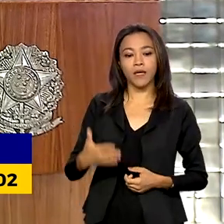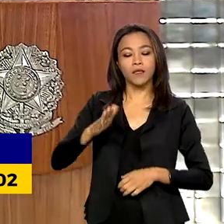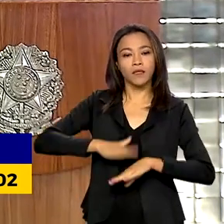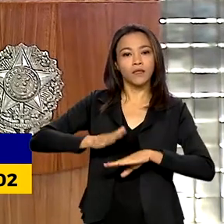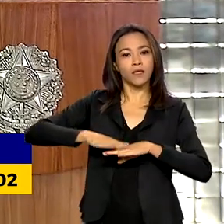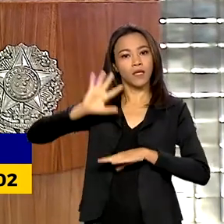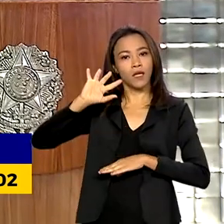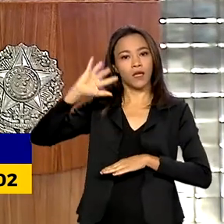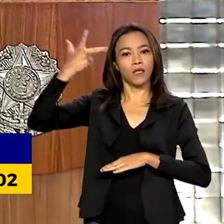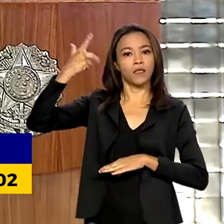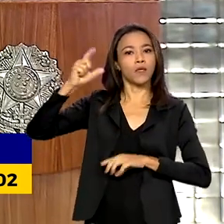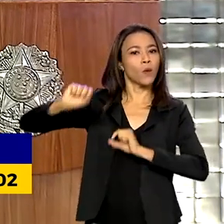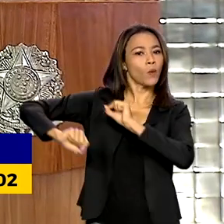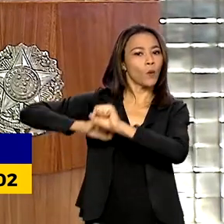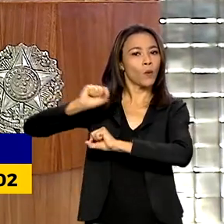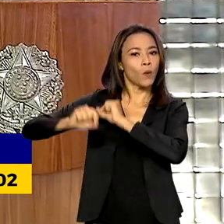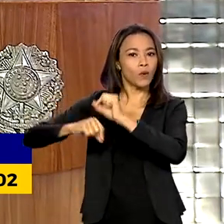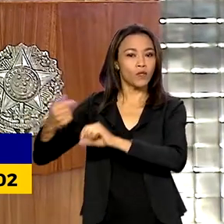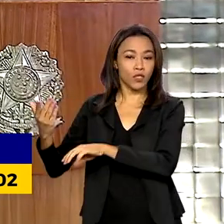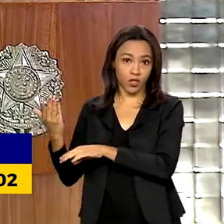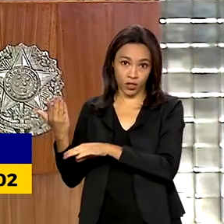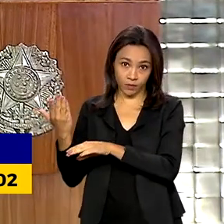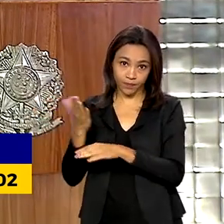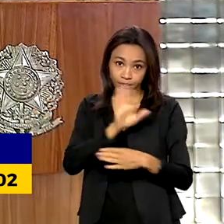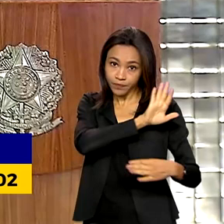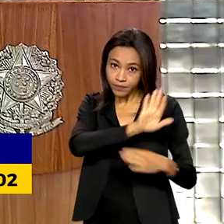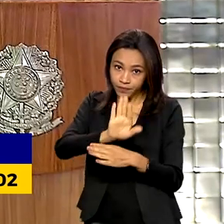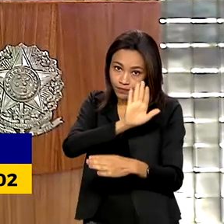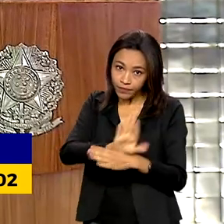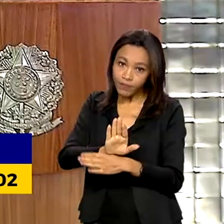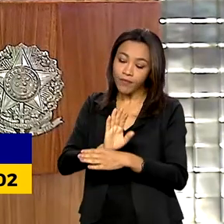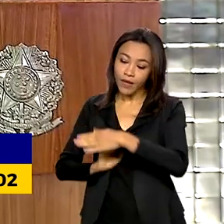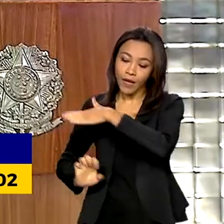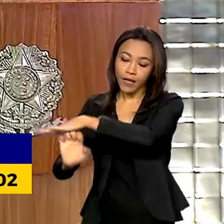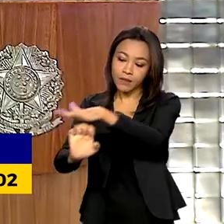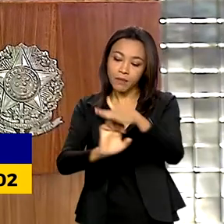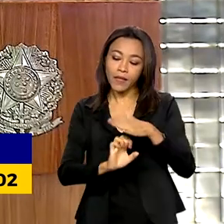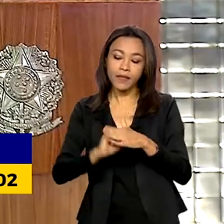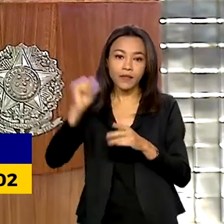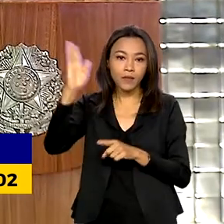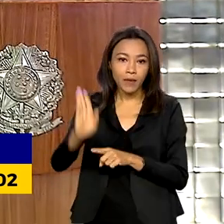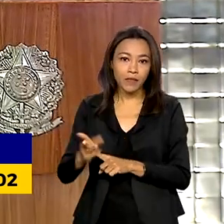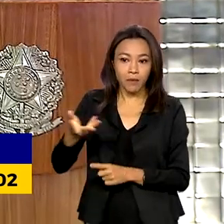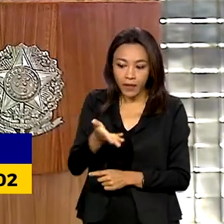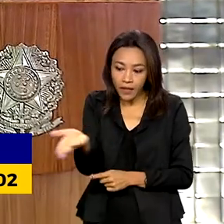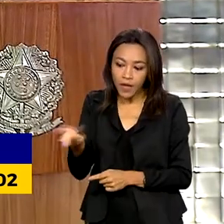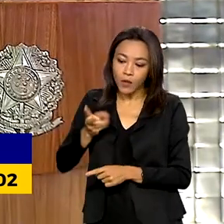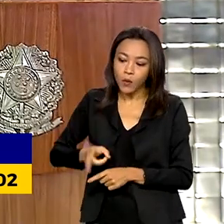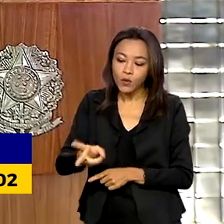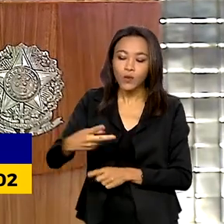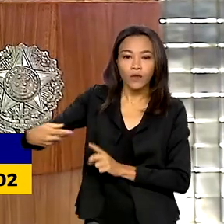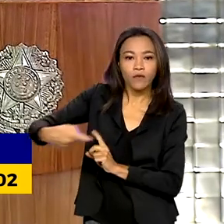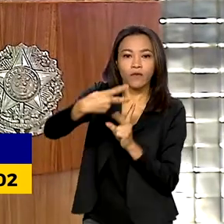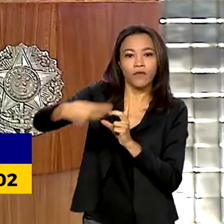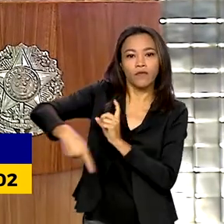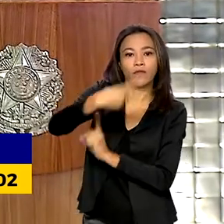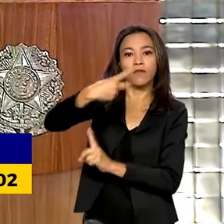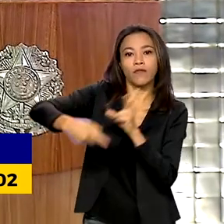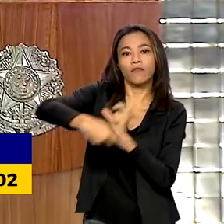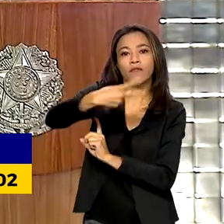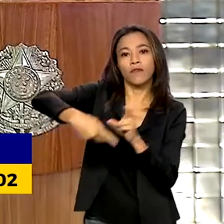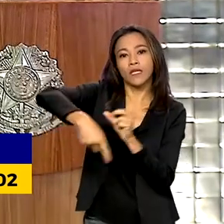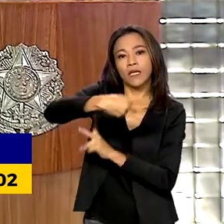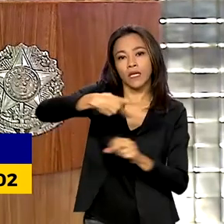Tomaram a decisão de ajudar as empresas brasileiras para que elas continuem exportando para a